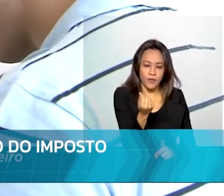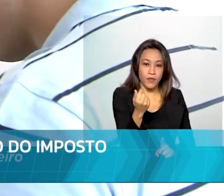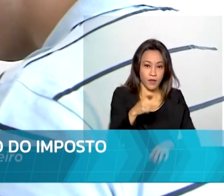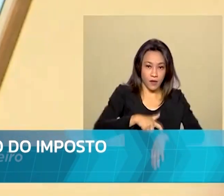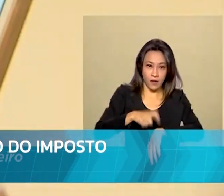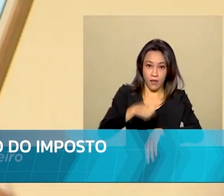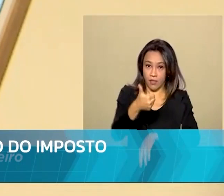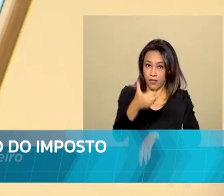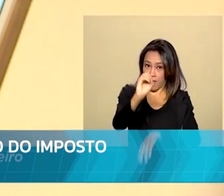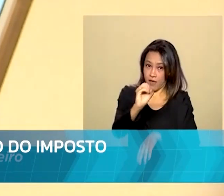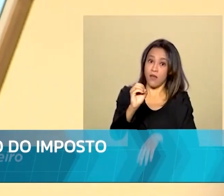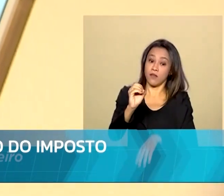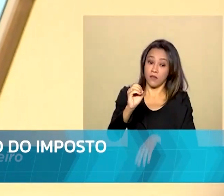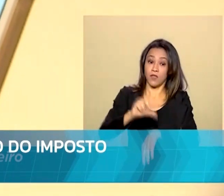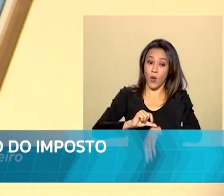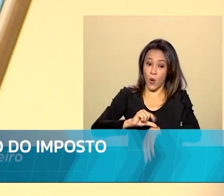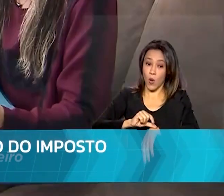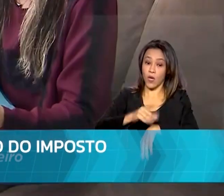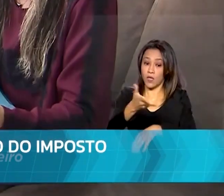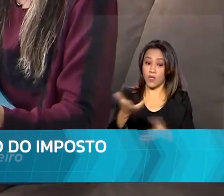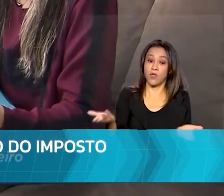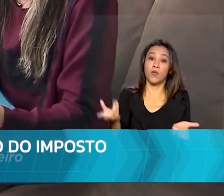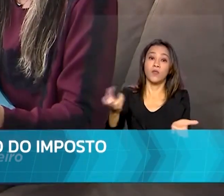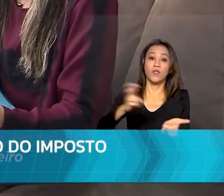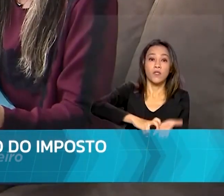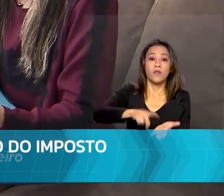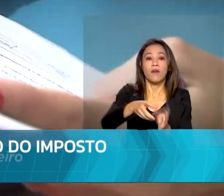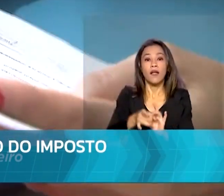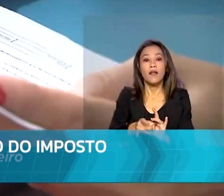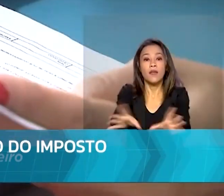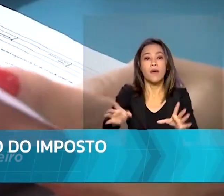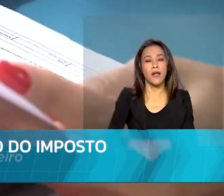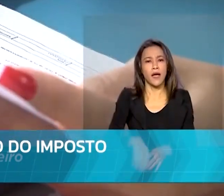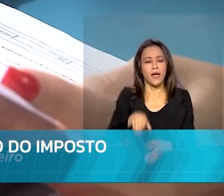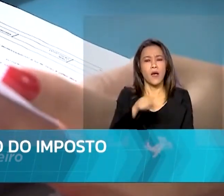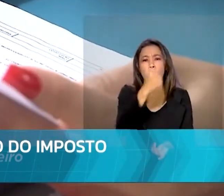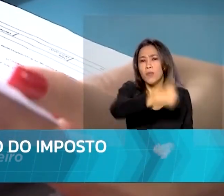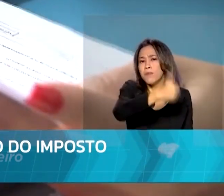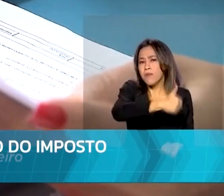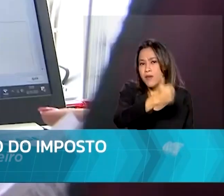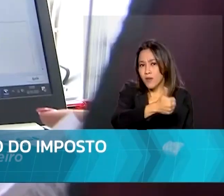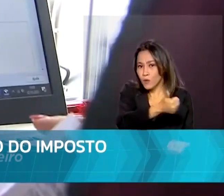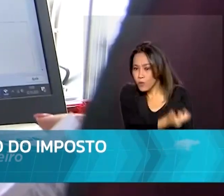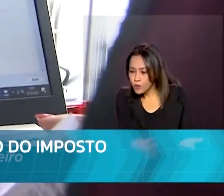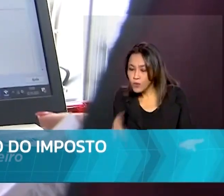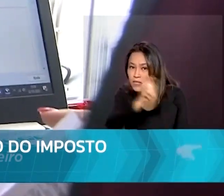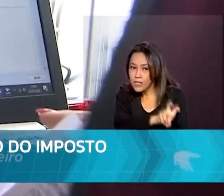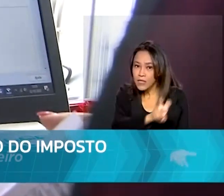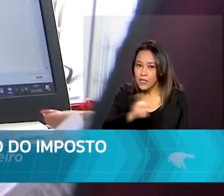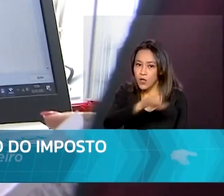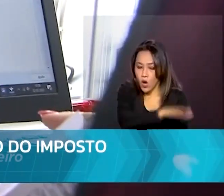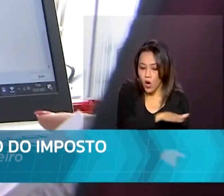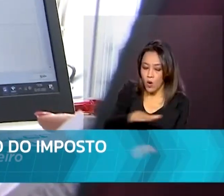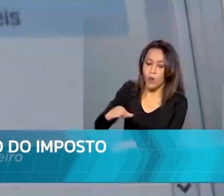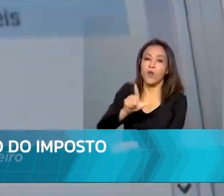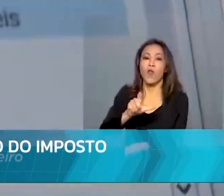Neste ano o prazo para enviar o documento sem multa até mesmo 31 de Maio e é obrigado a declarar o imposto de renda em 2022